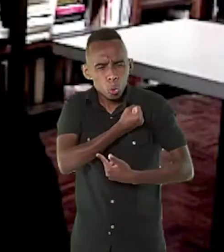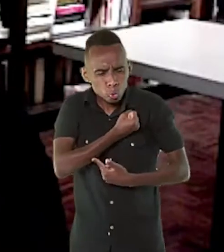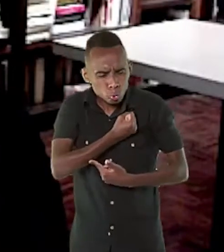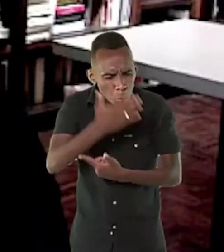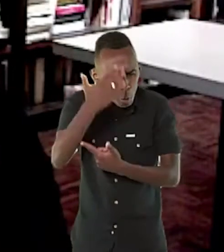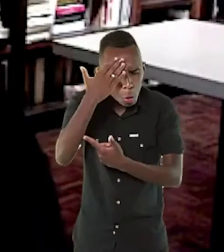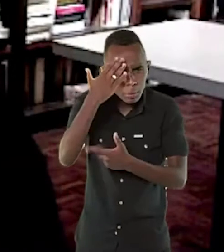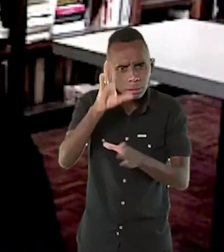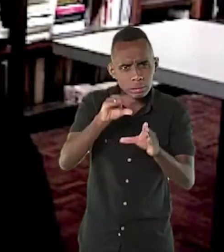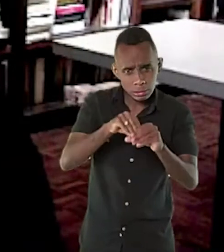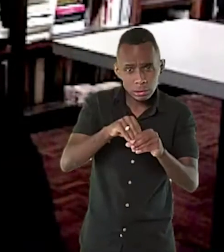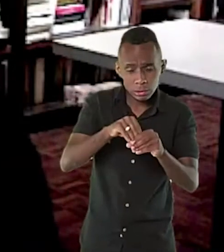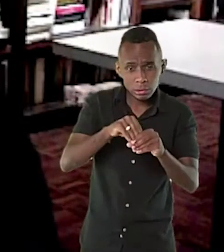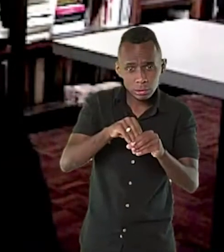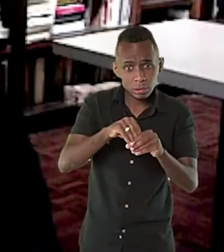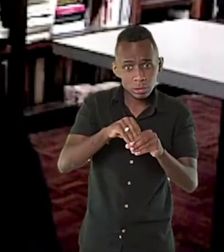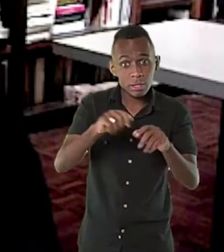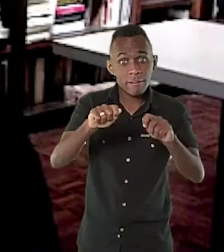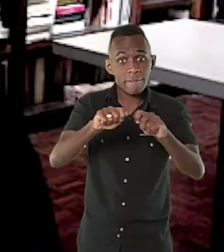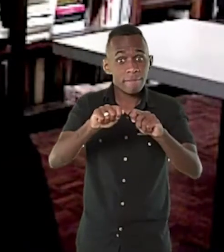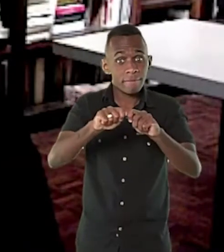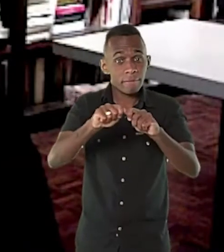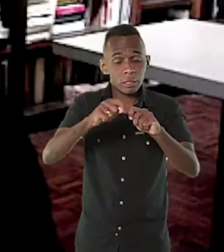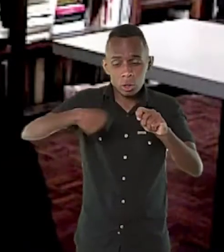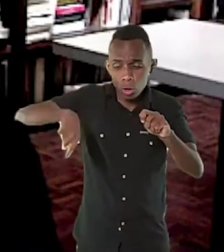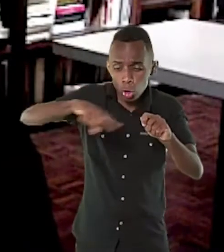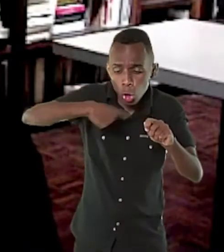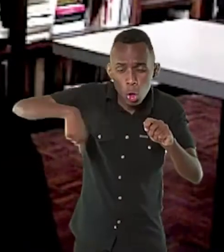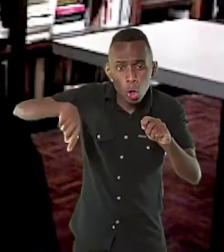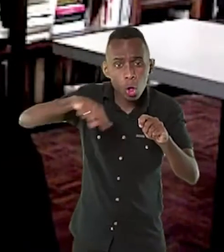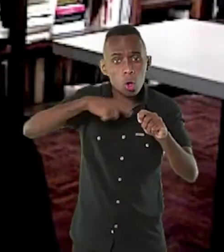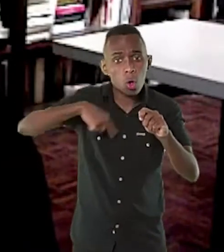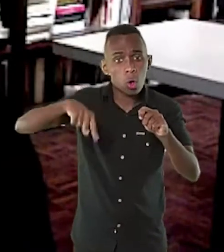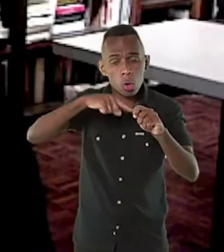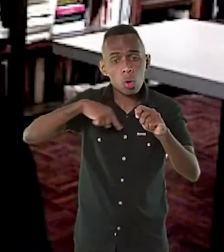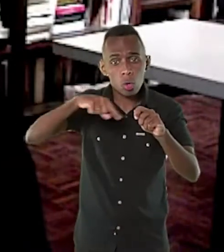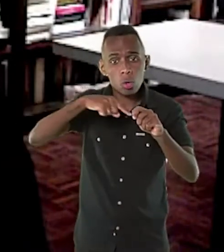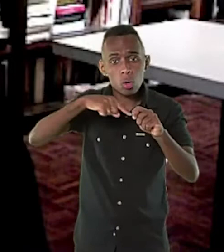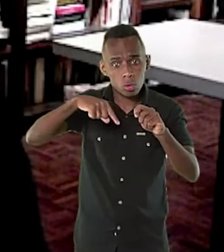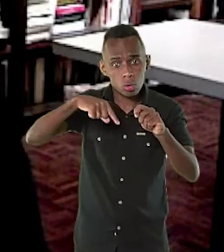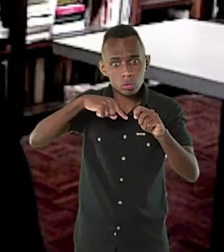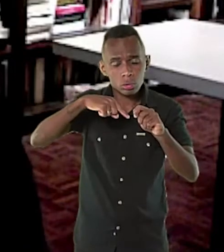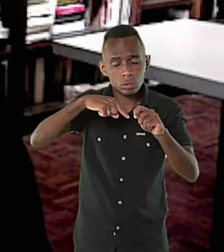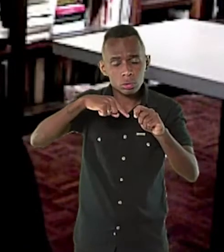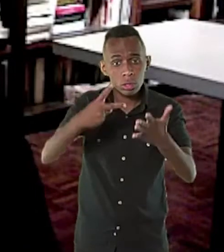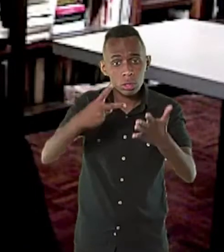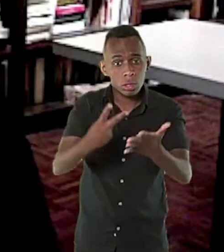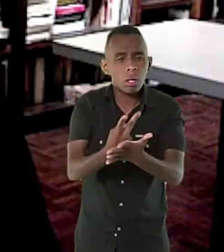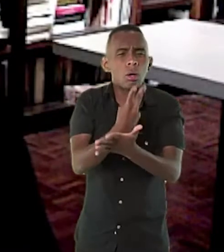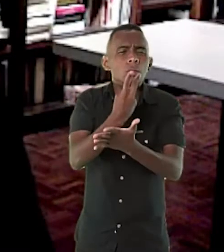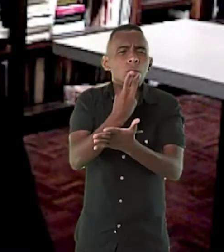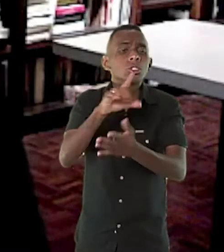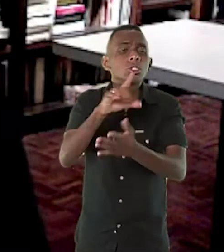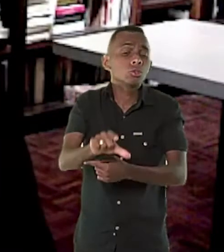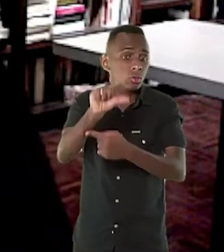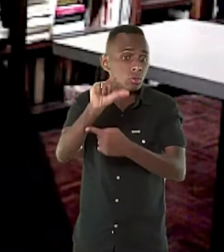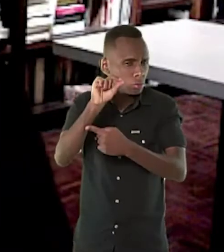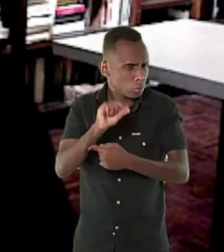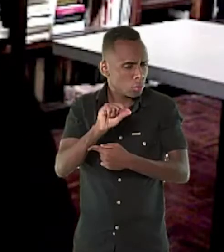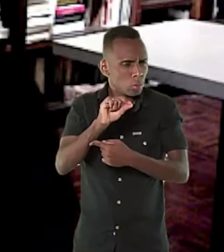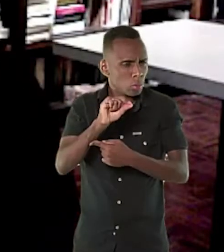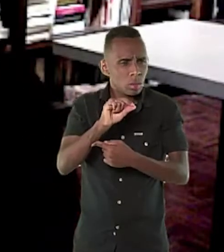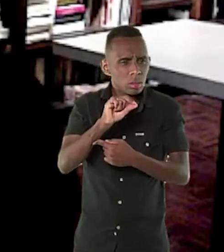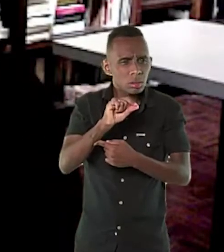vão fazer com que nós sejamos propensos a escolher